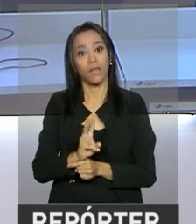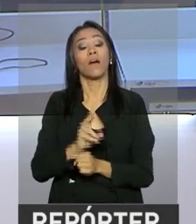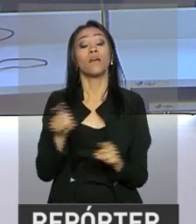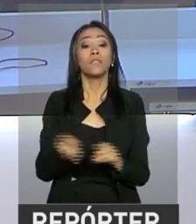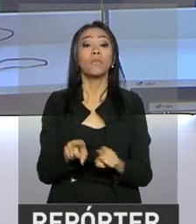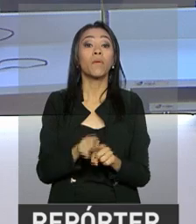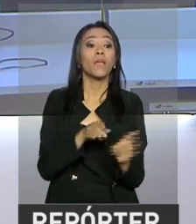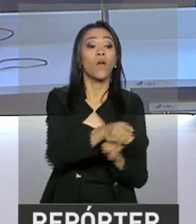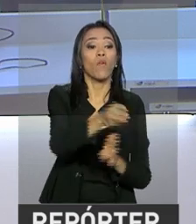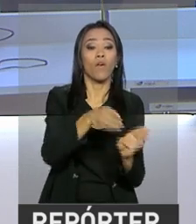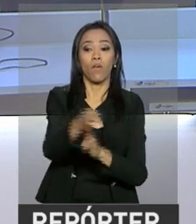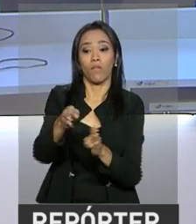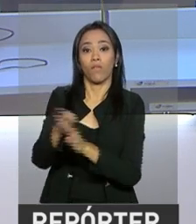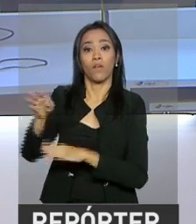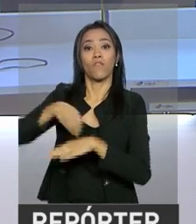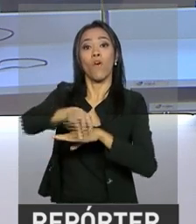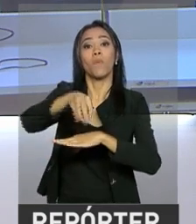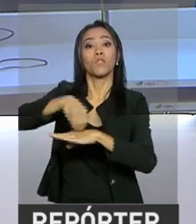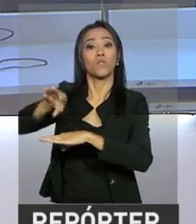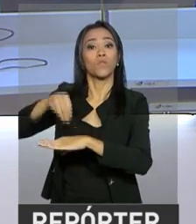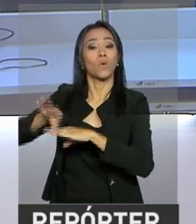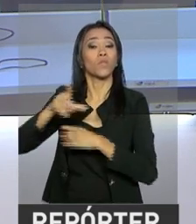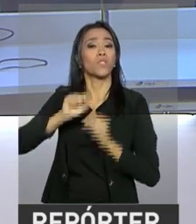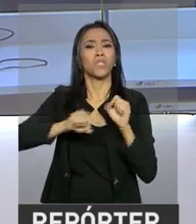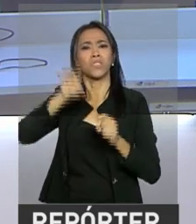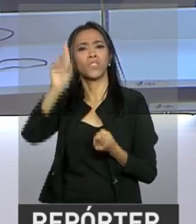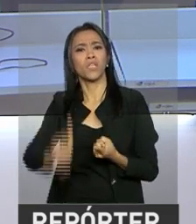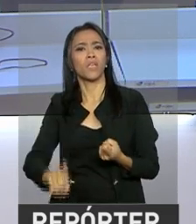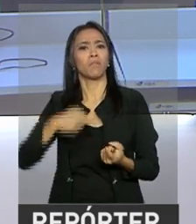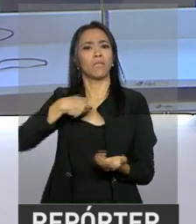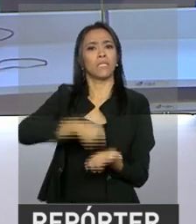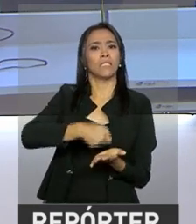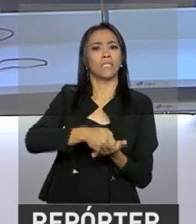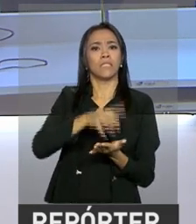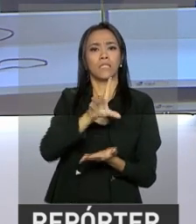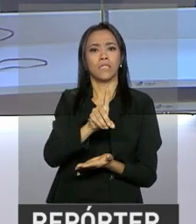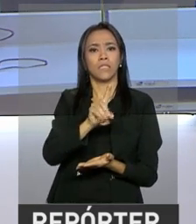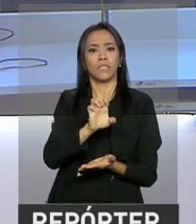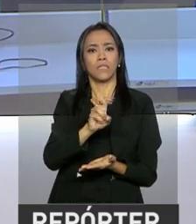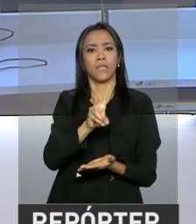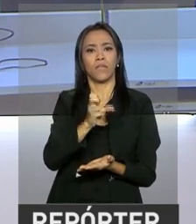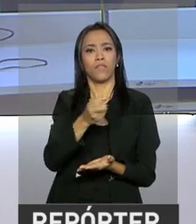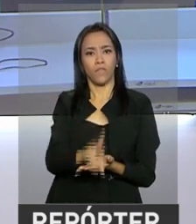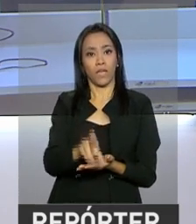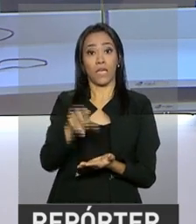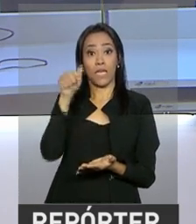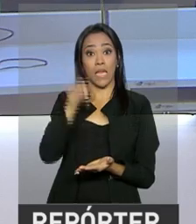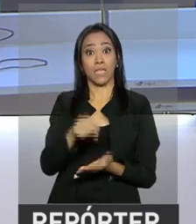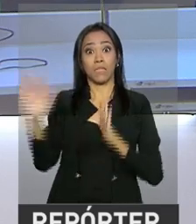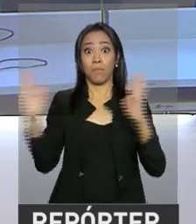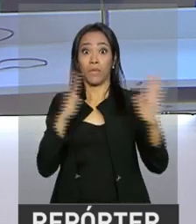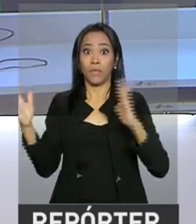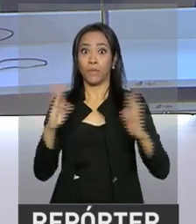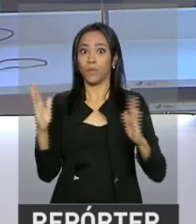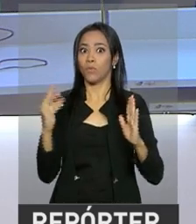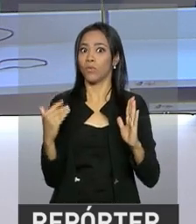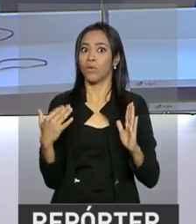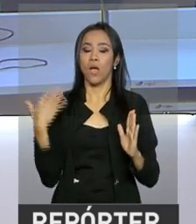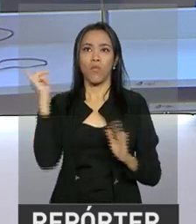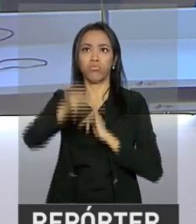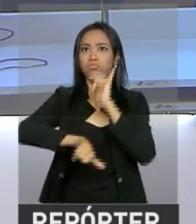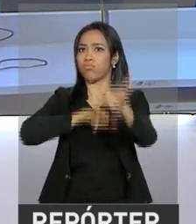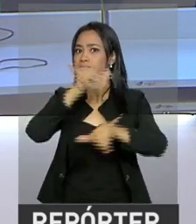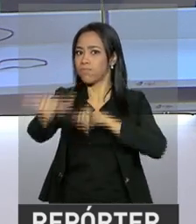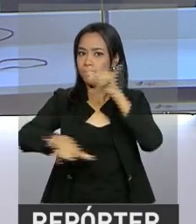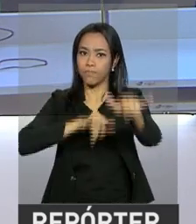prestar informações sobre direitos e deveres dos passageiros nesse que é o maior período de movim nos aeroportos a